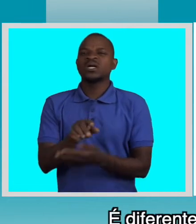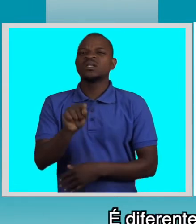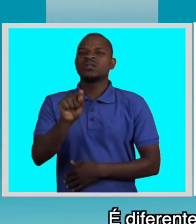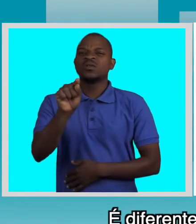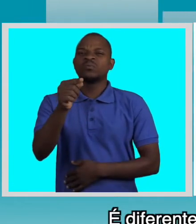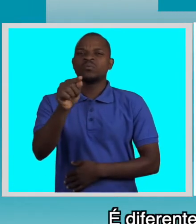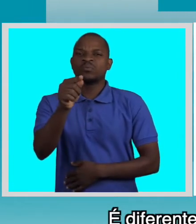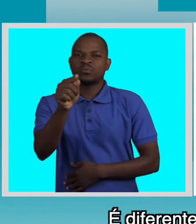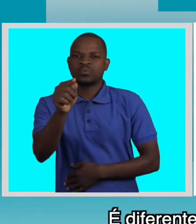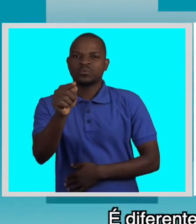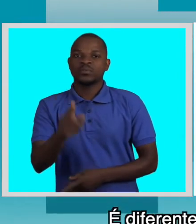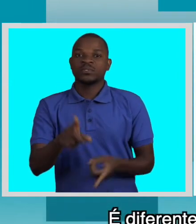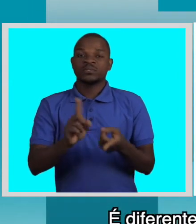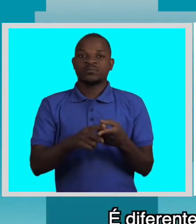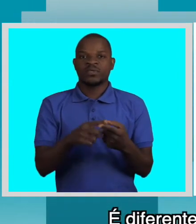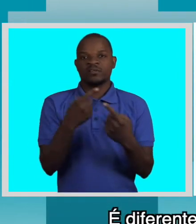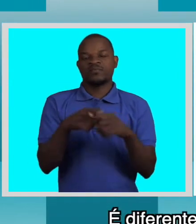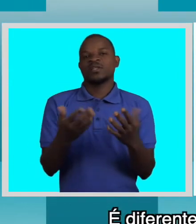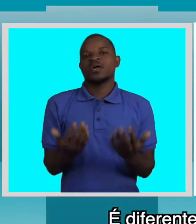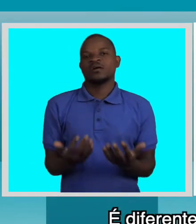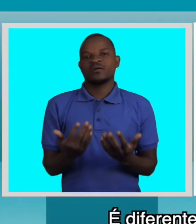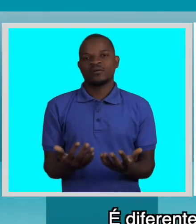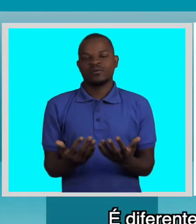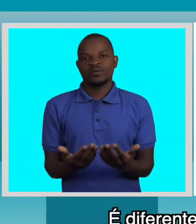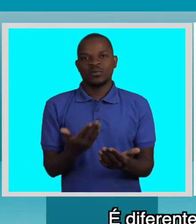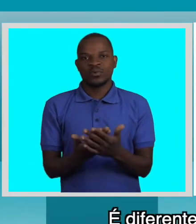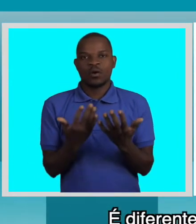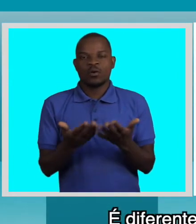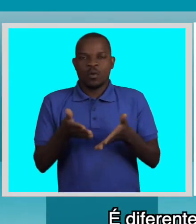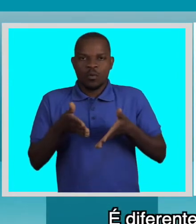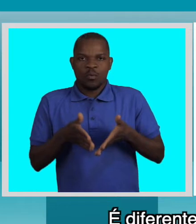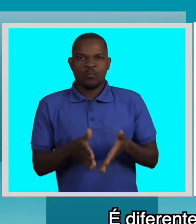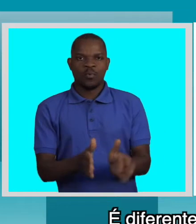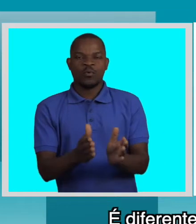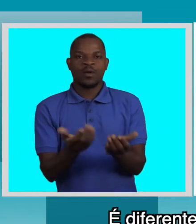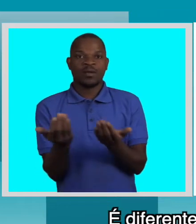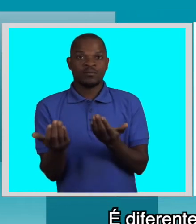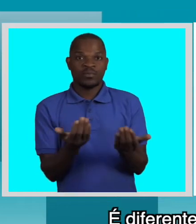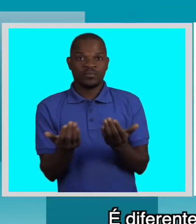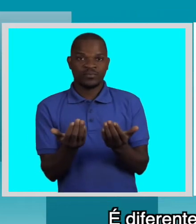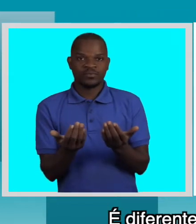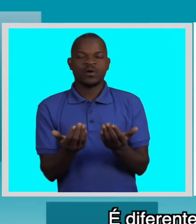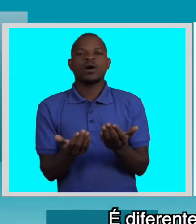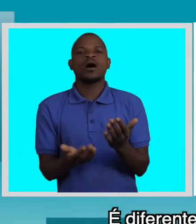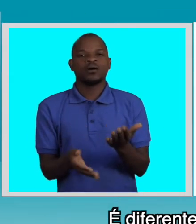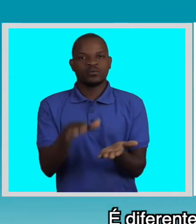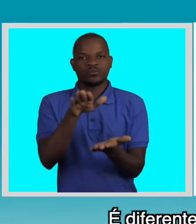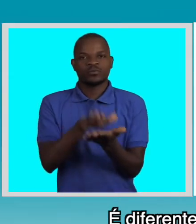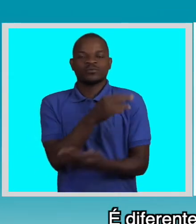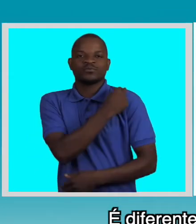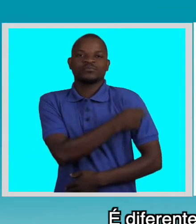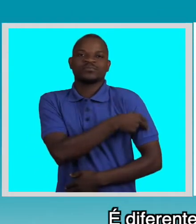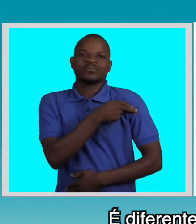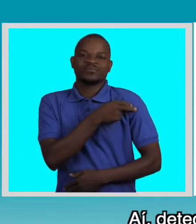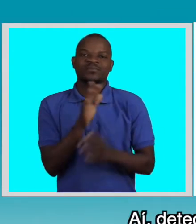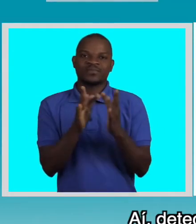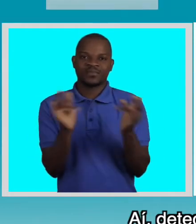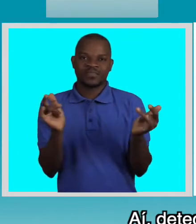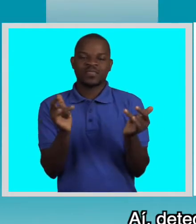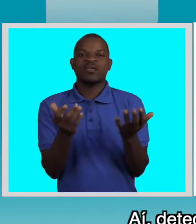também era diferente de agora, porque agora quando nasce uma criança, logo estamos no hospital.